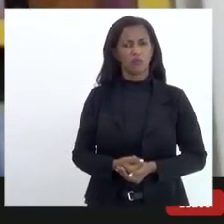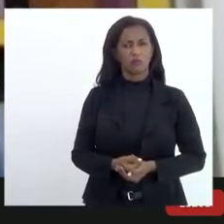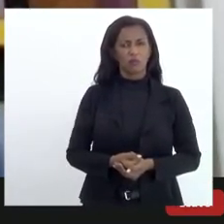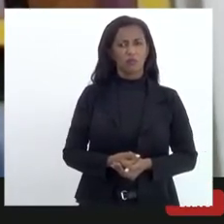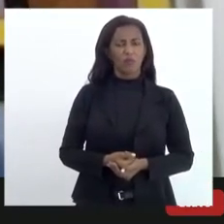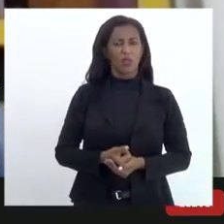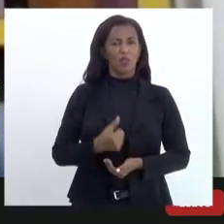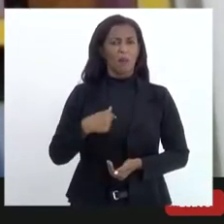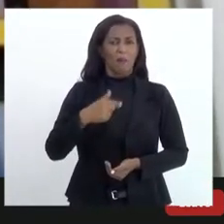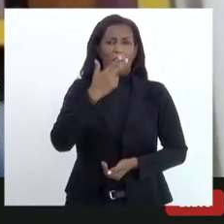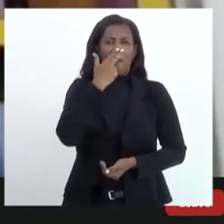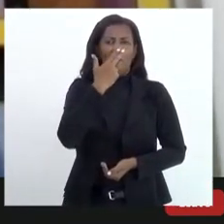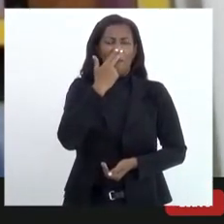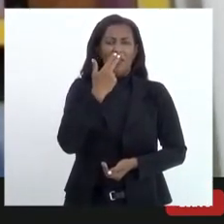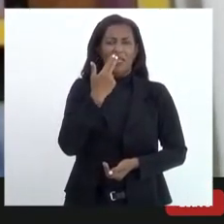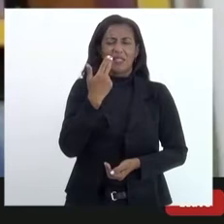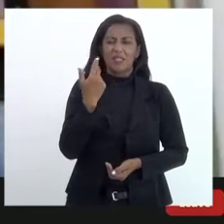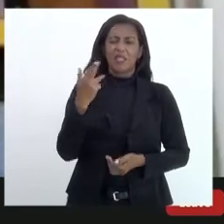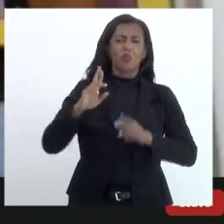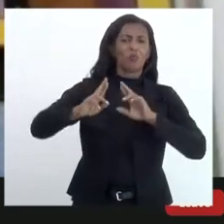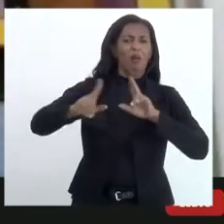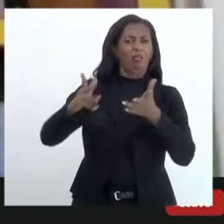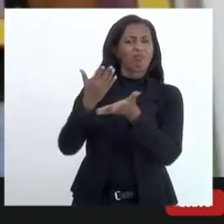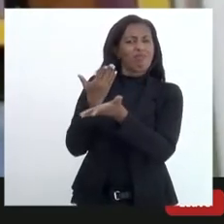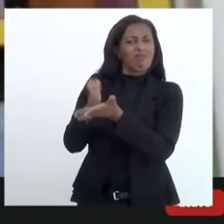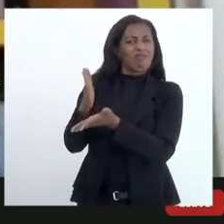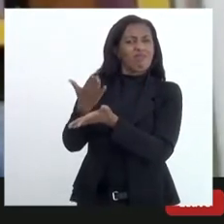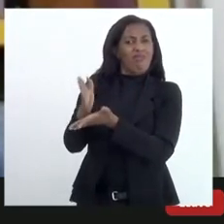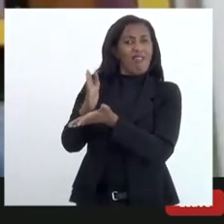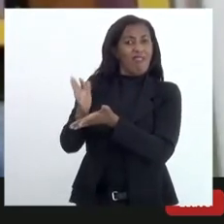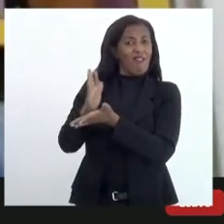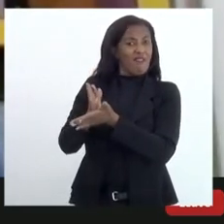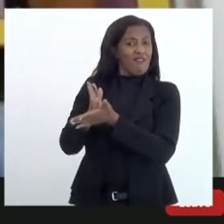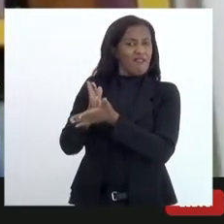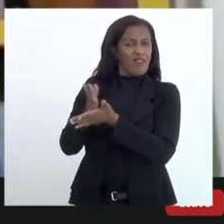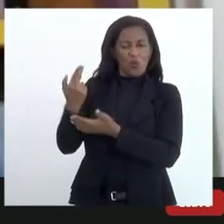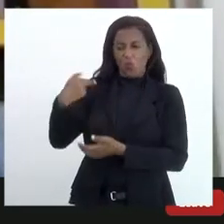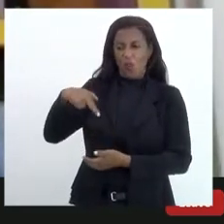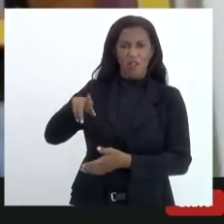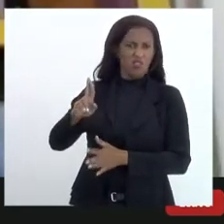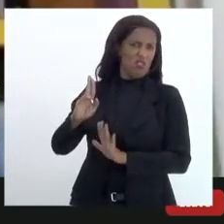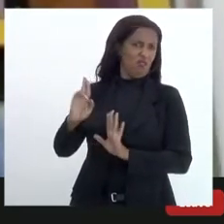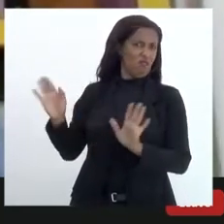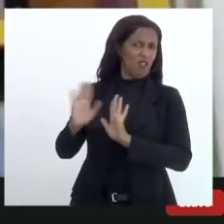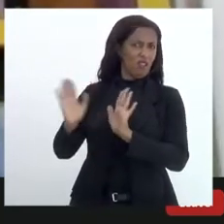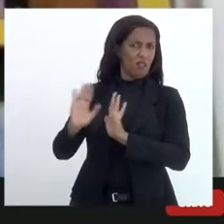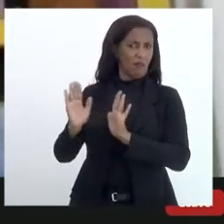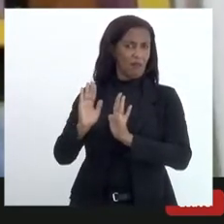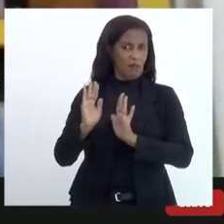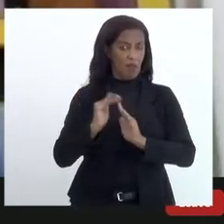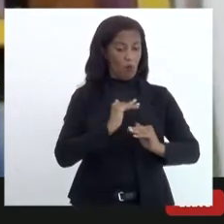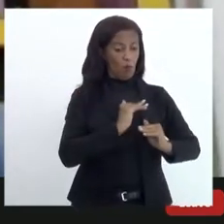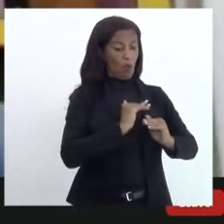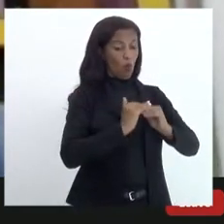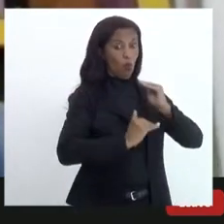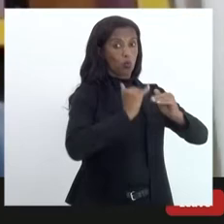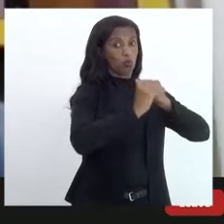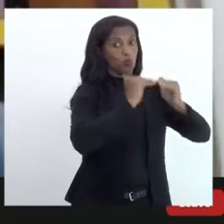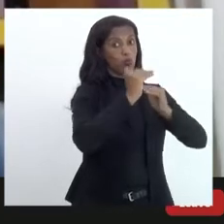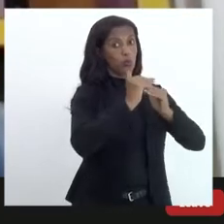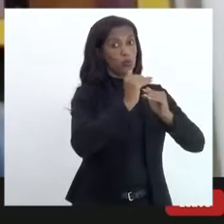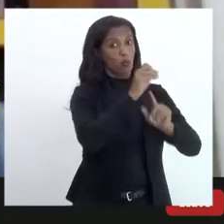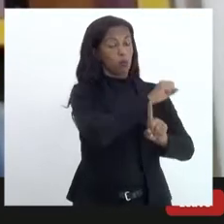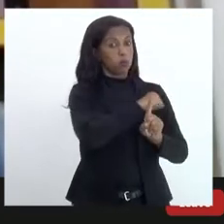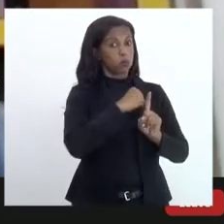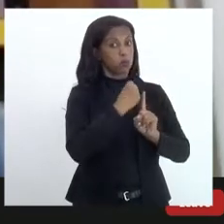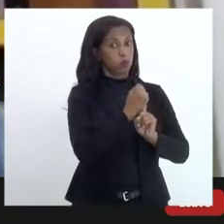eivado de religião, que não tem nada a ver com a questão religiosa. Tem a ver com uma construção social, política e cultural de que